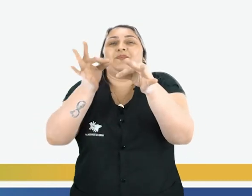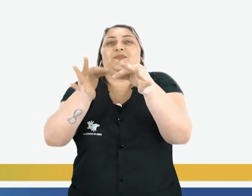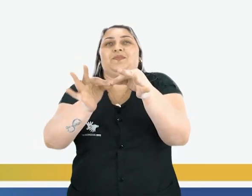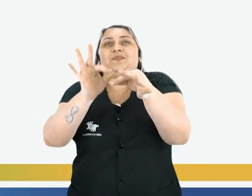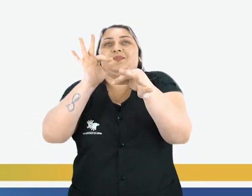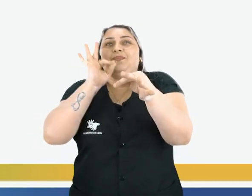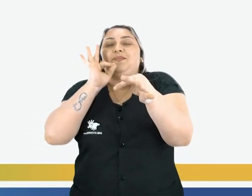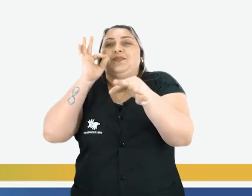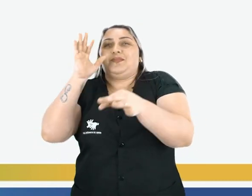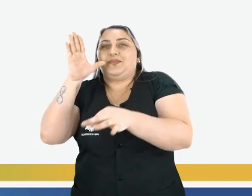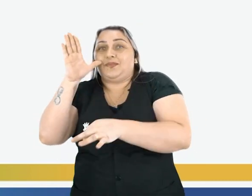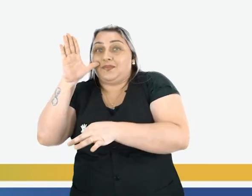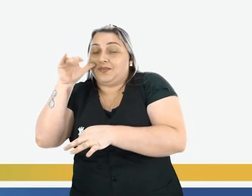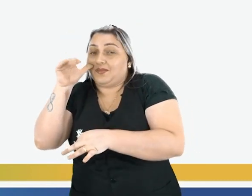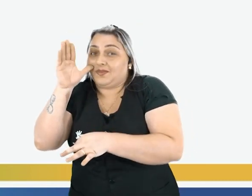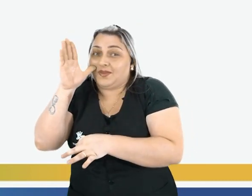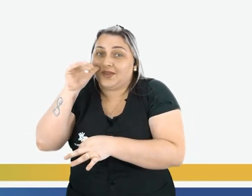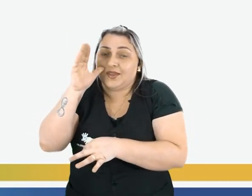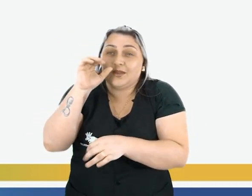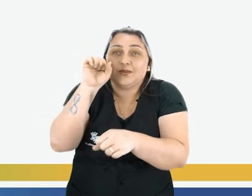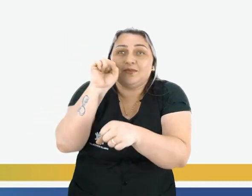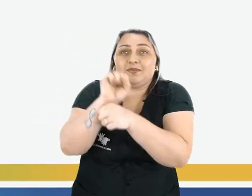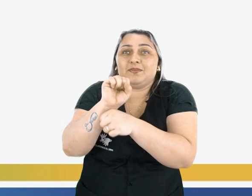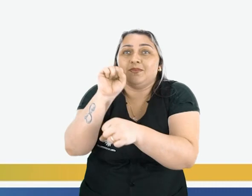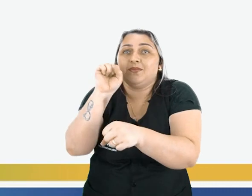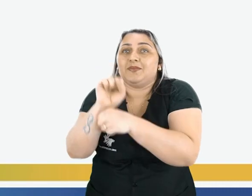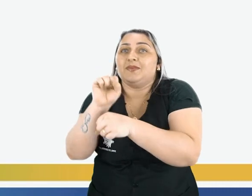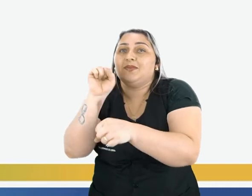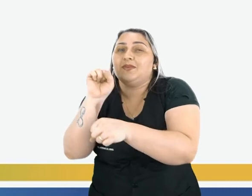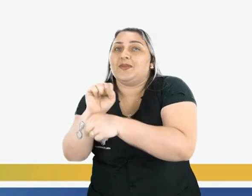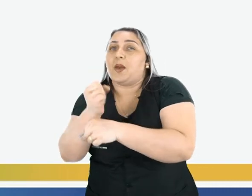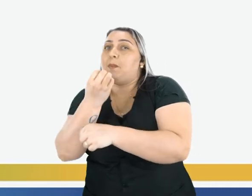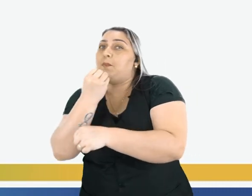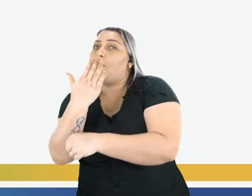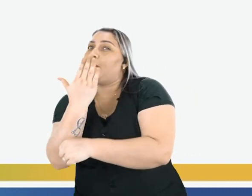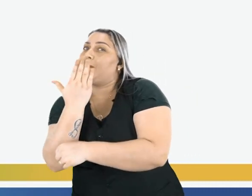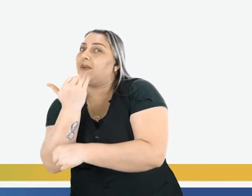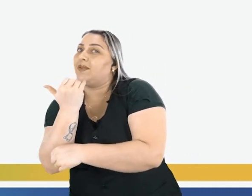ficava cobiçando e esperando que amadurecessem.